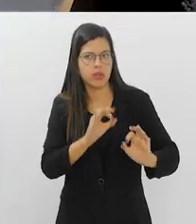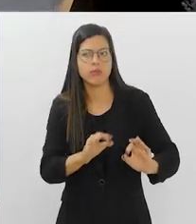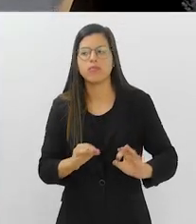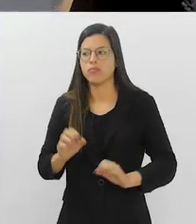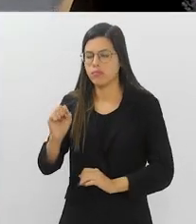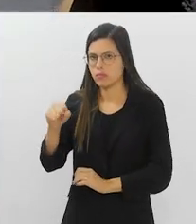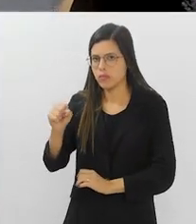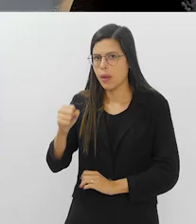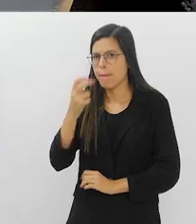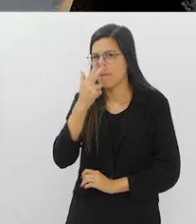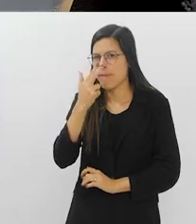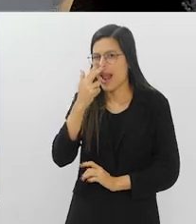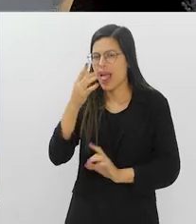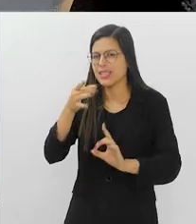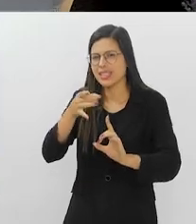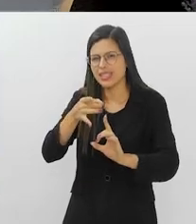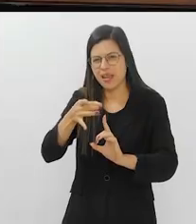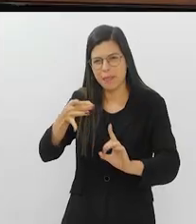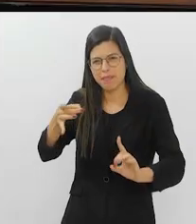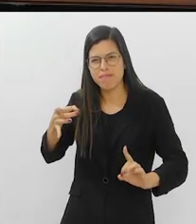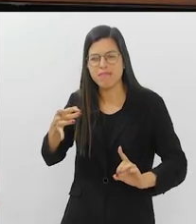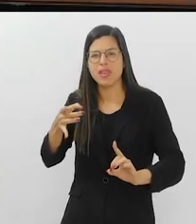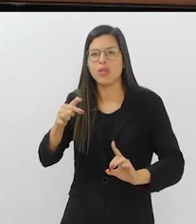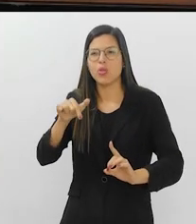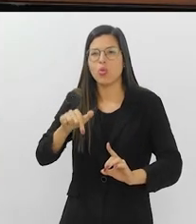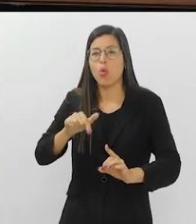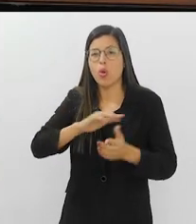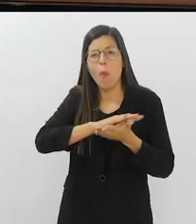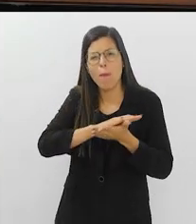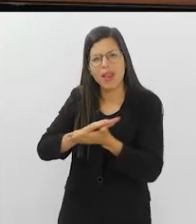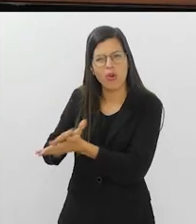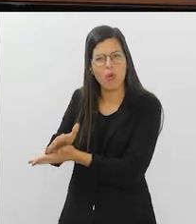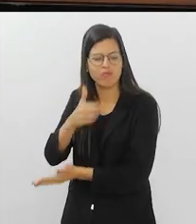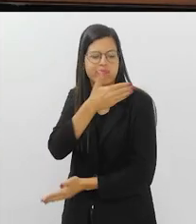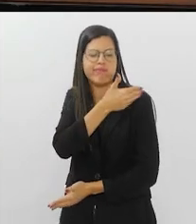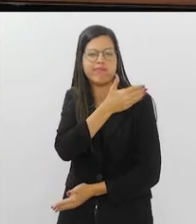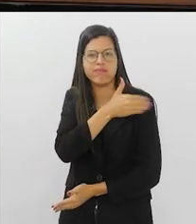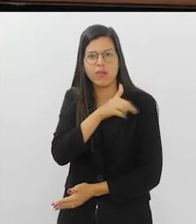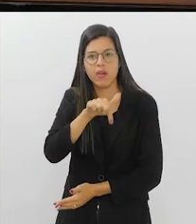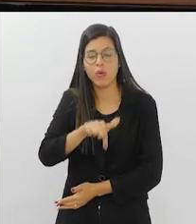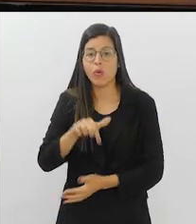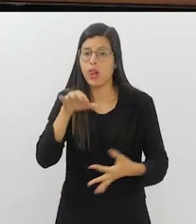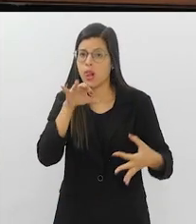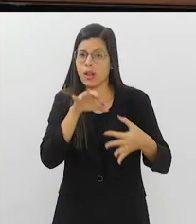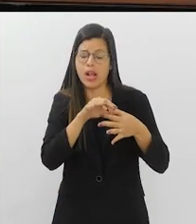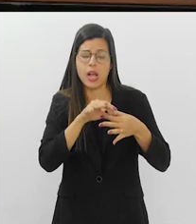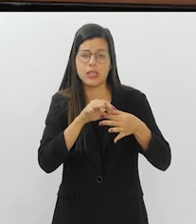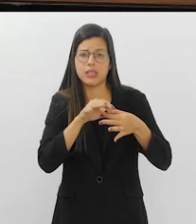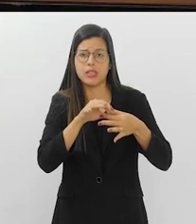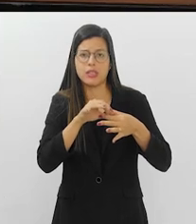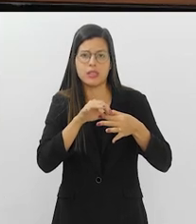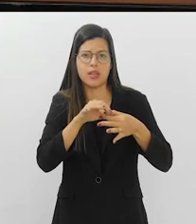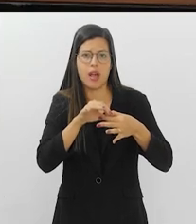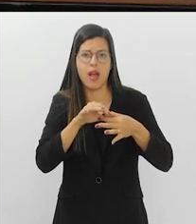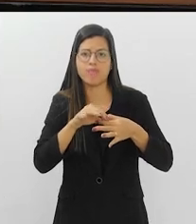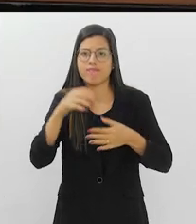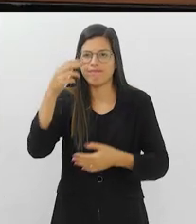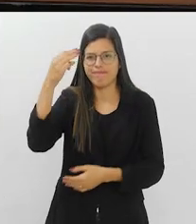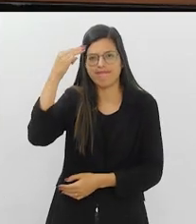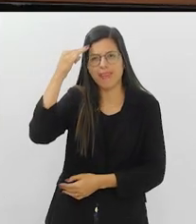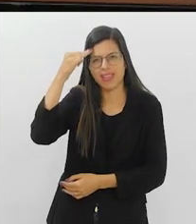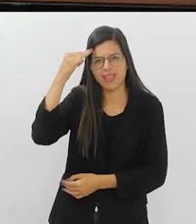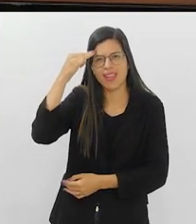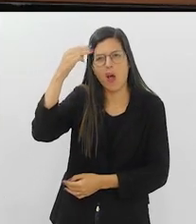certa psicofobia, não é? Que é um preconceito ligado às questões que possam estar relacionadas às